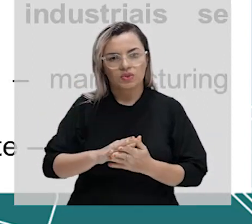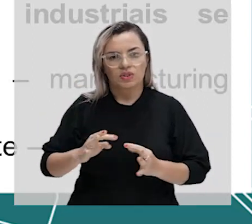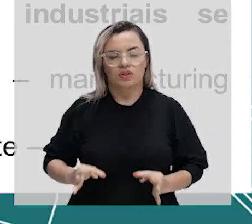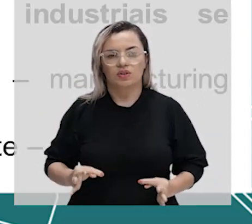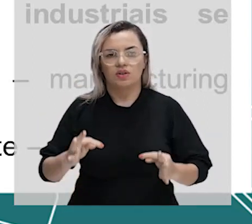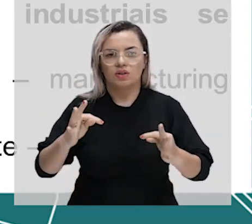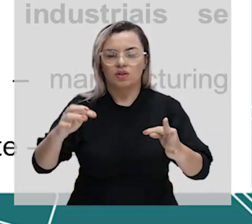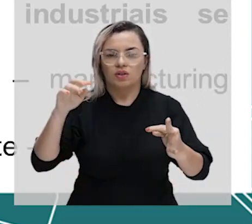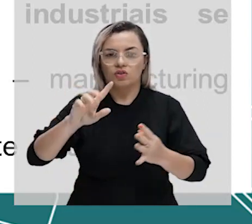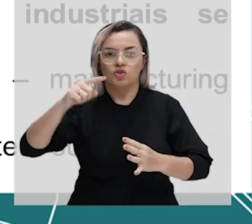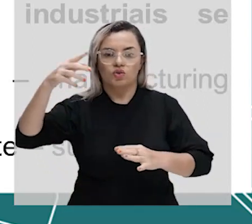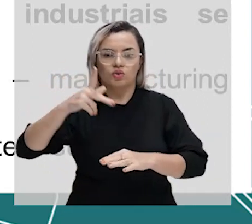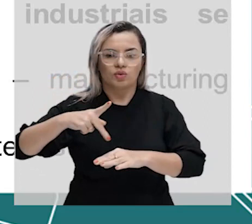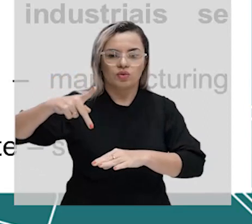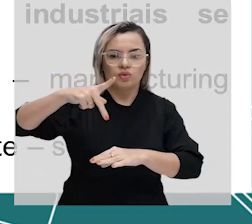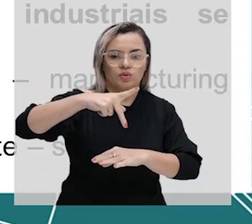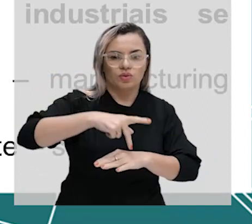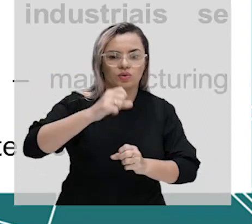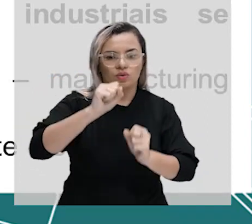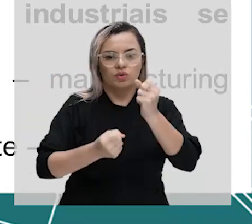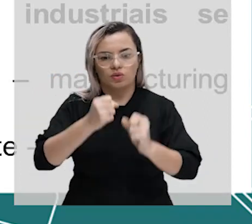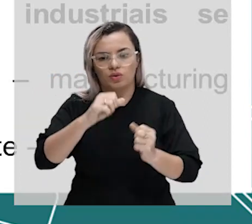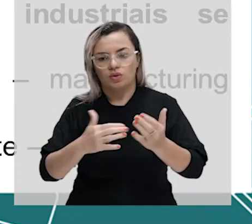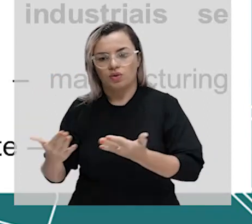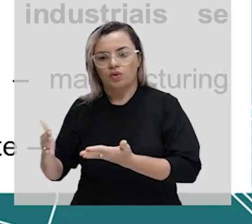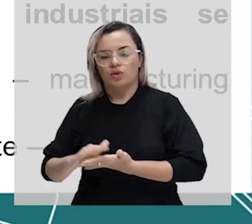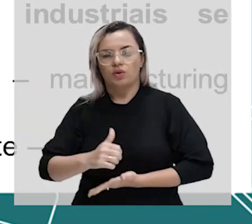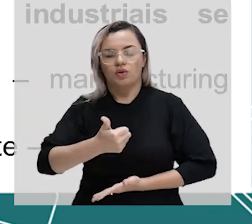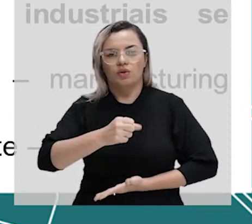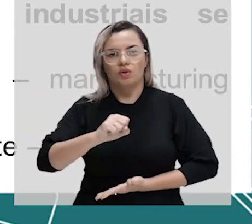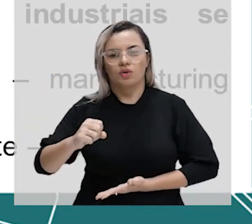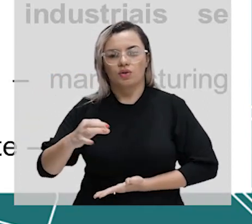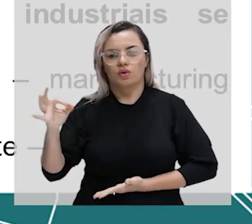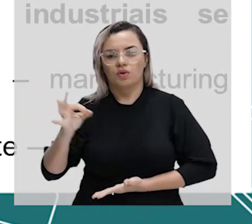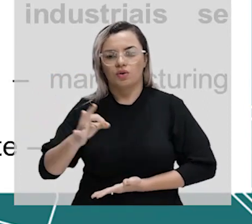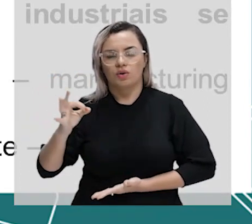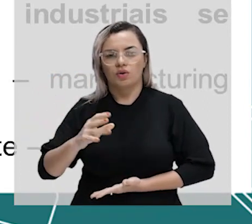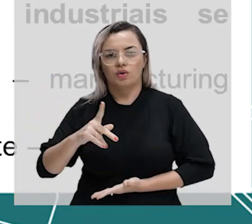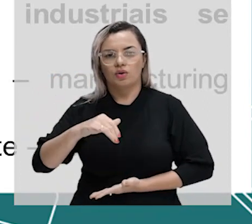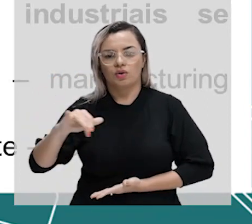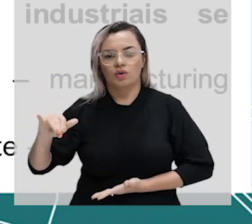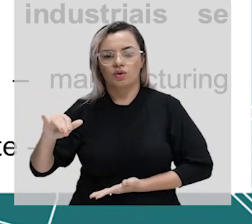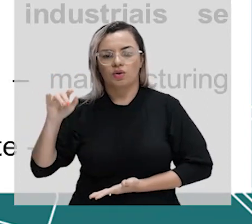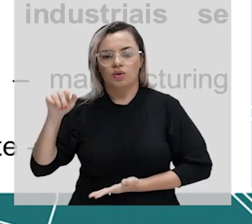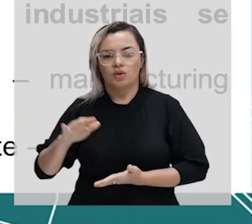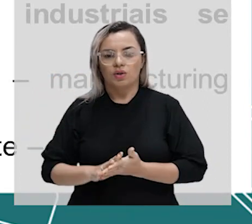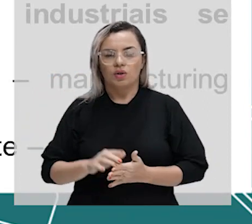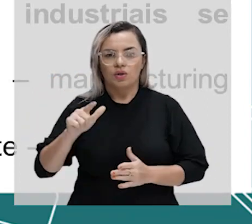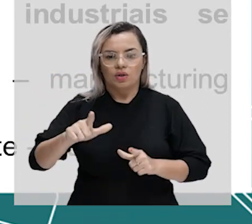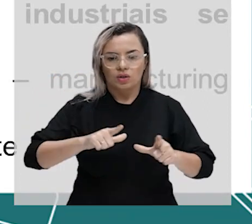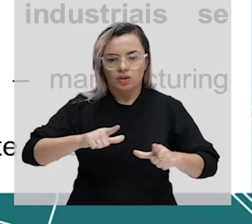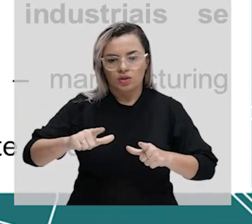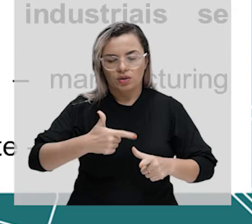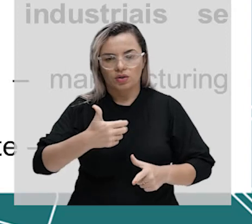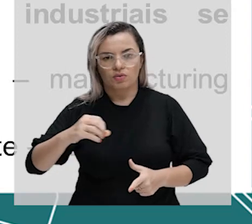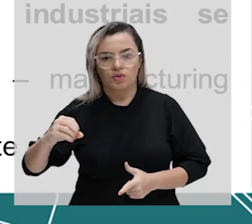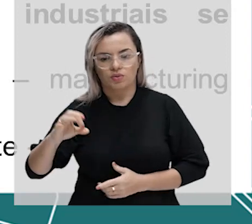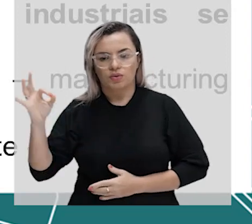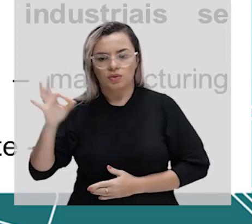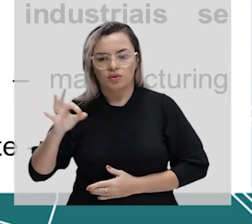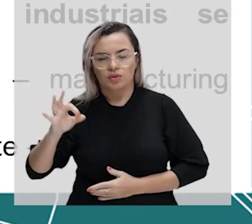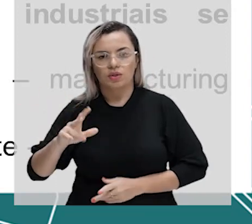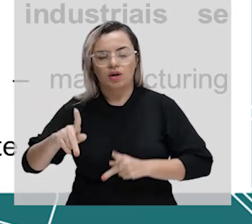industrial. O setor industrial contribui com 18% do PIB dos Estados Unidos e vai empregar 20% da população. É o segundo setor